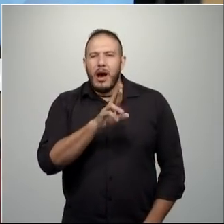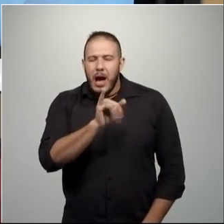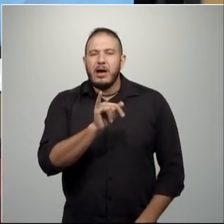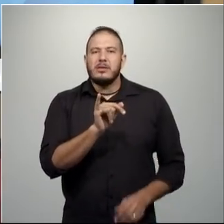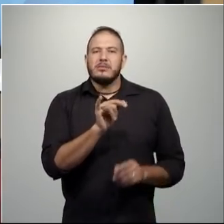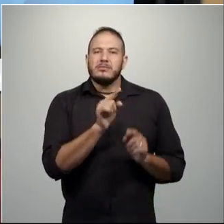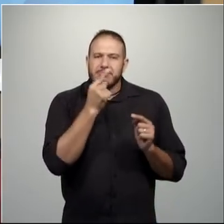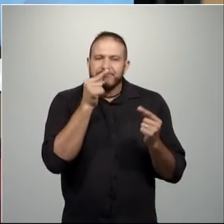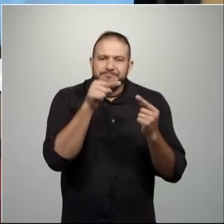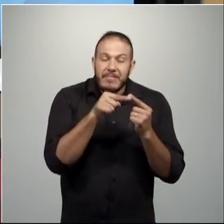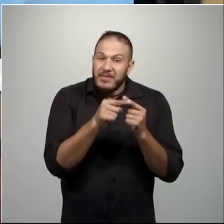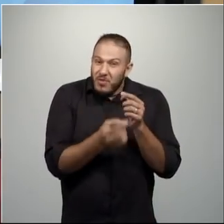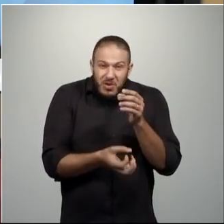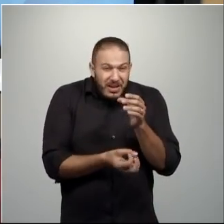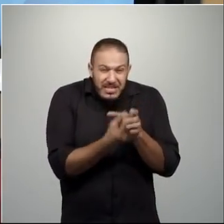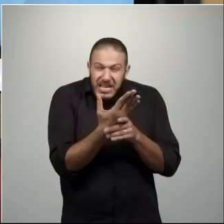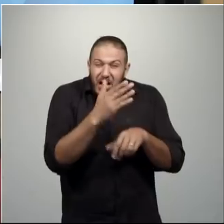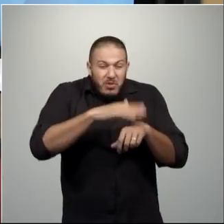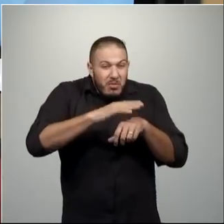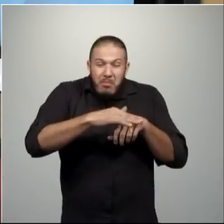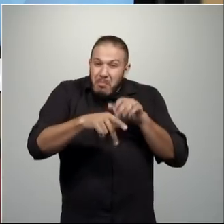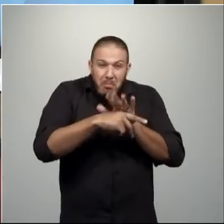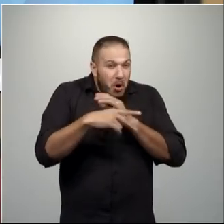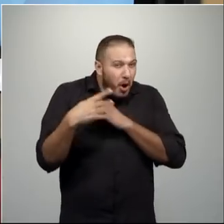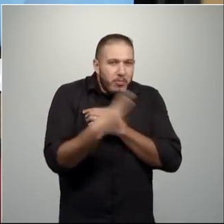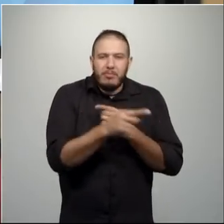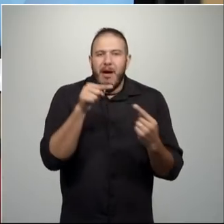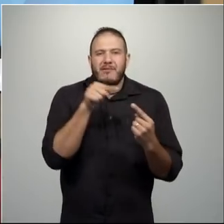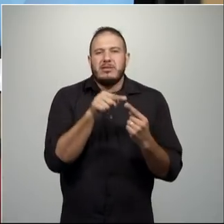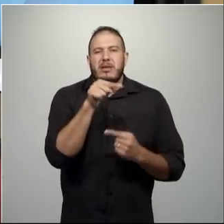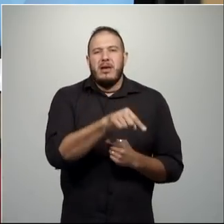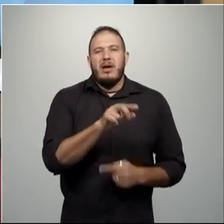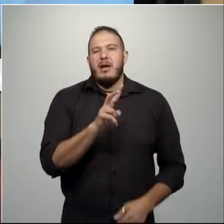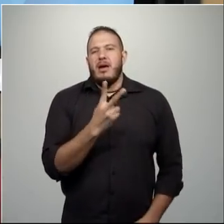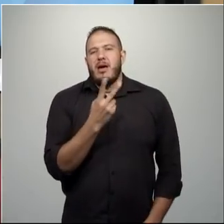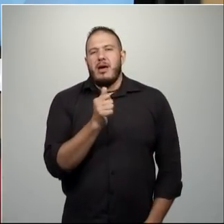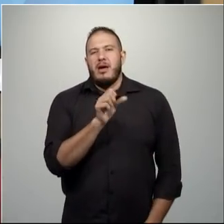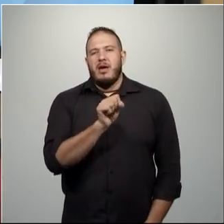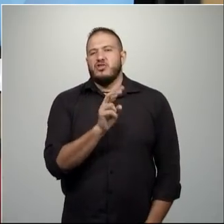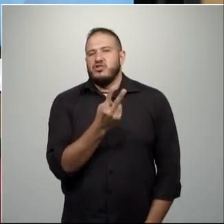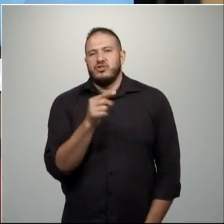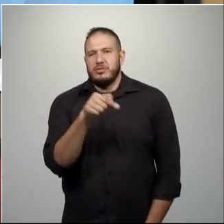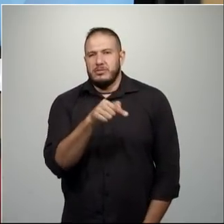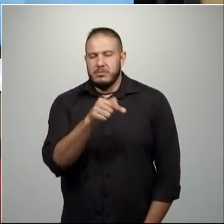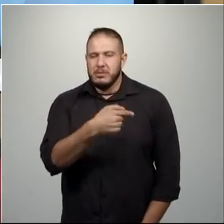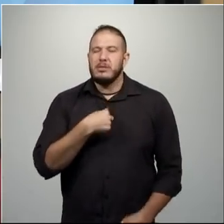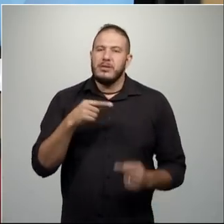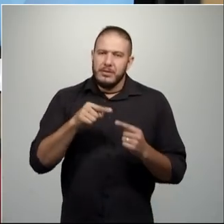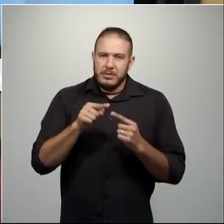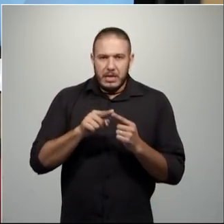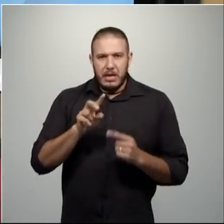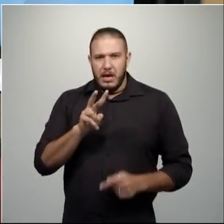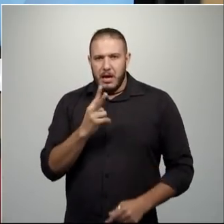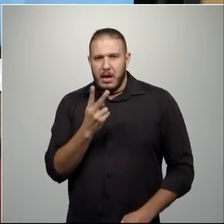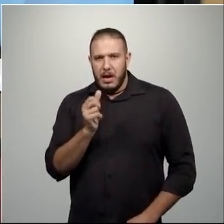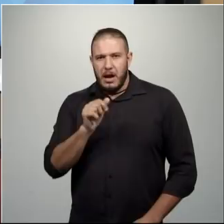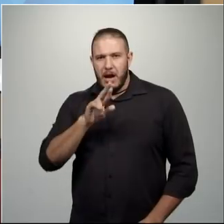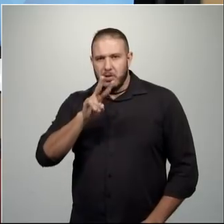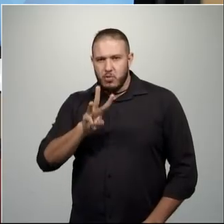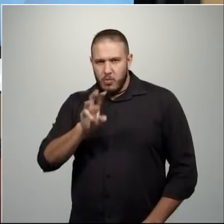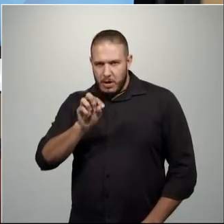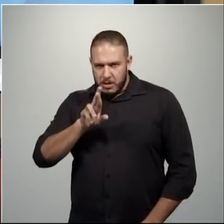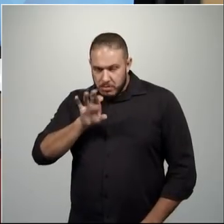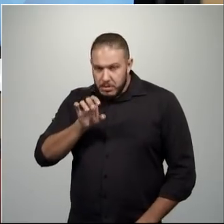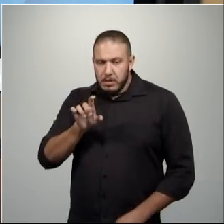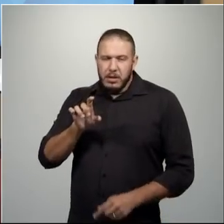fazer rech então por ordem de especialização tem regra genérica e processador genérico